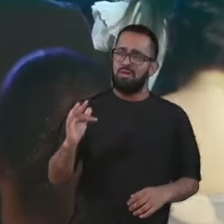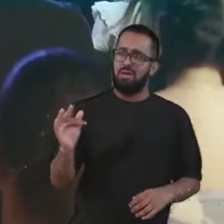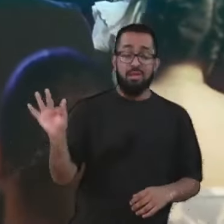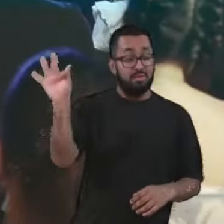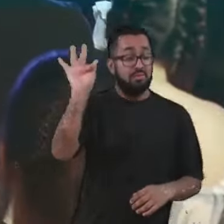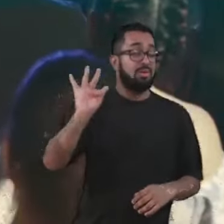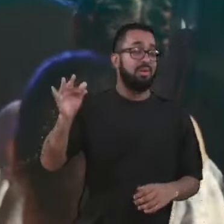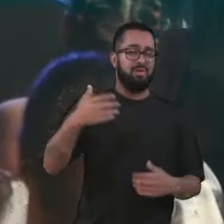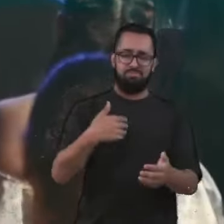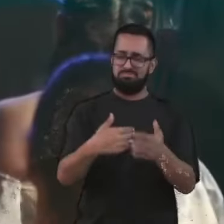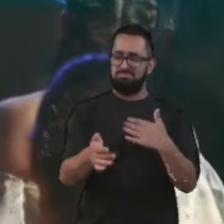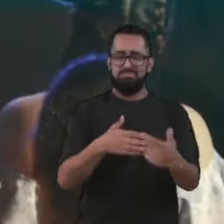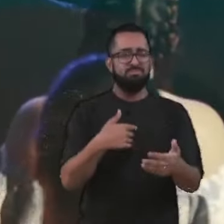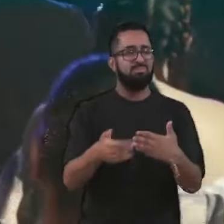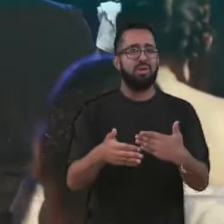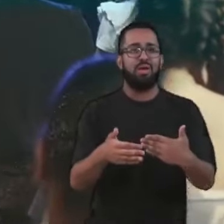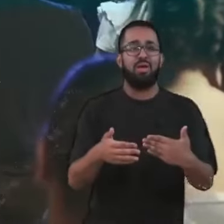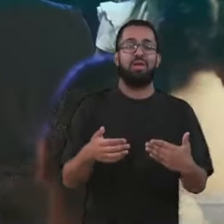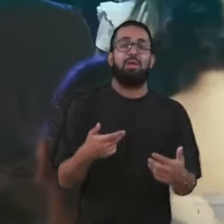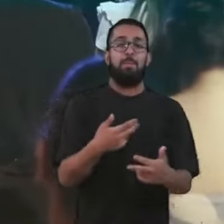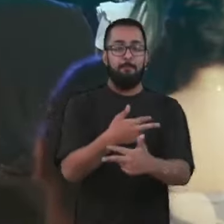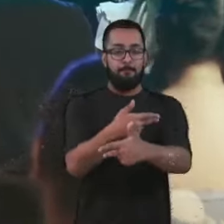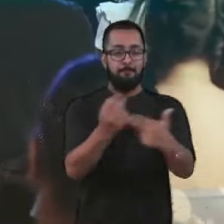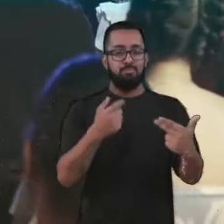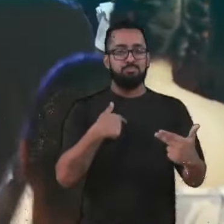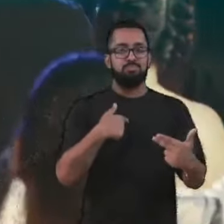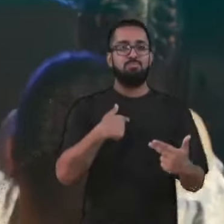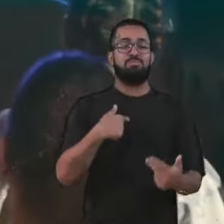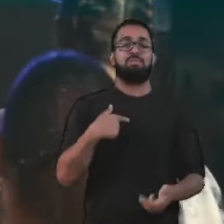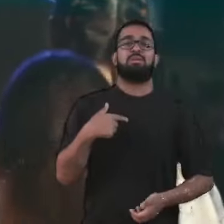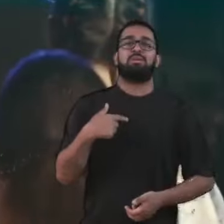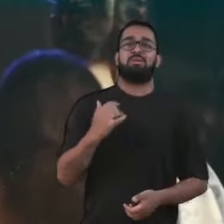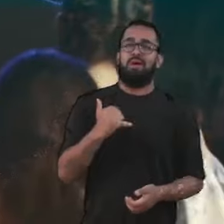nós, tem gente boa demais. Não fica sozinho nesse buraco, não.